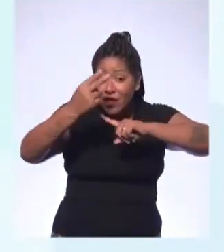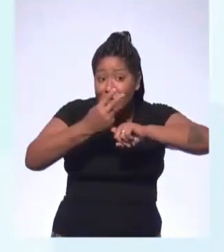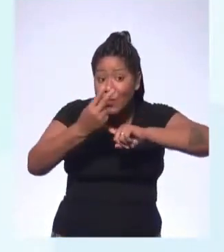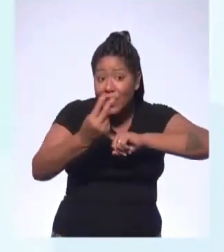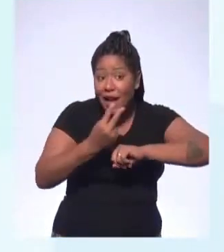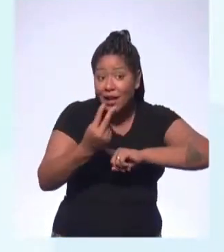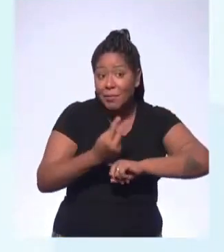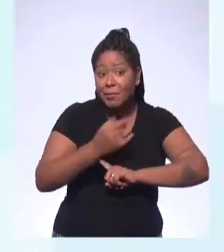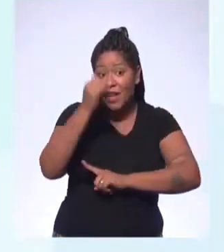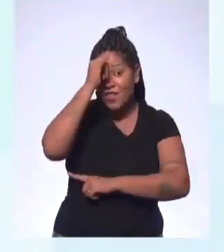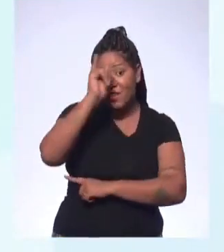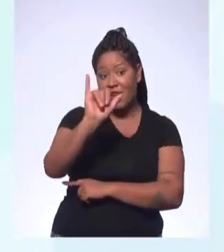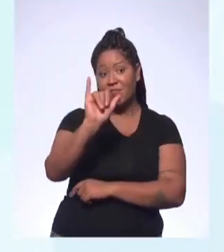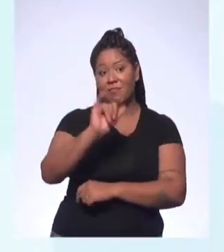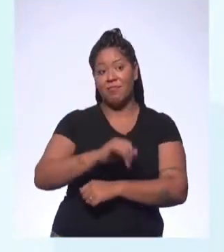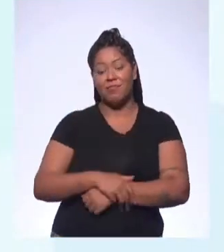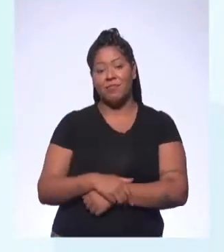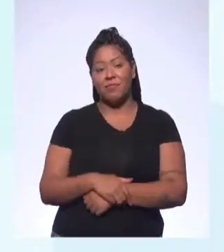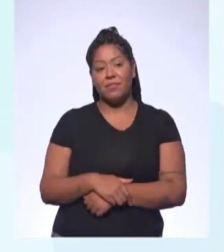3 minutinhos.